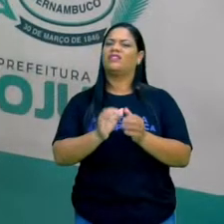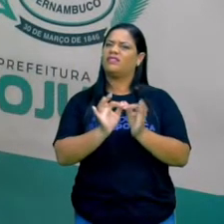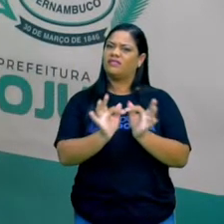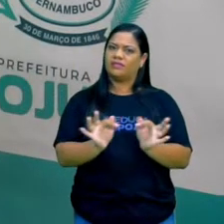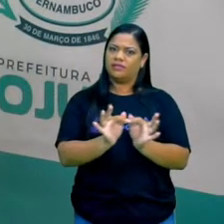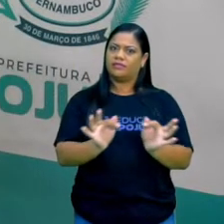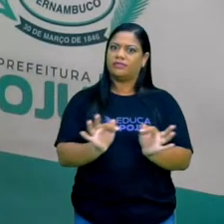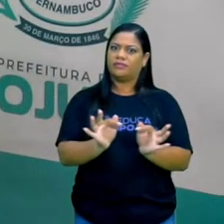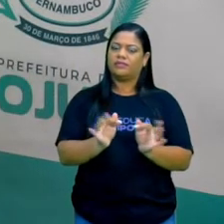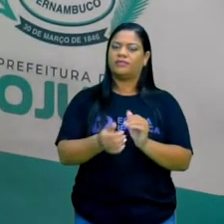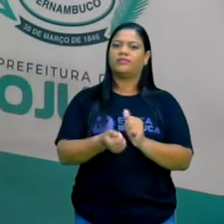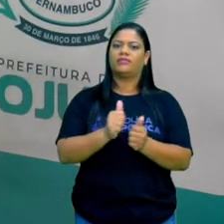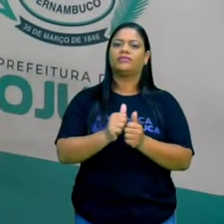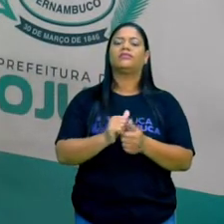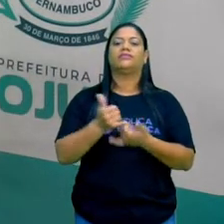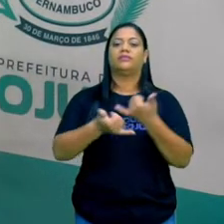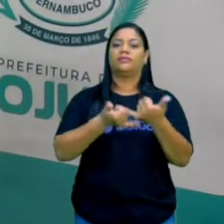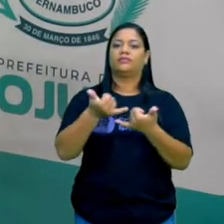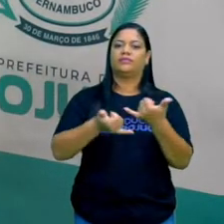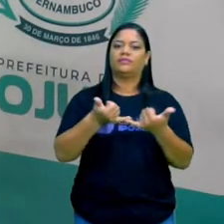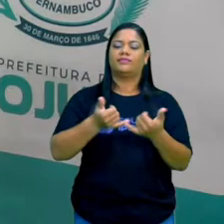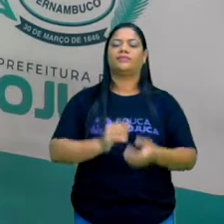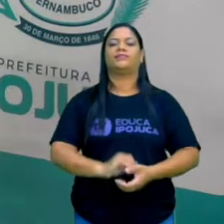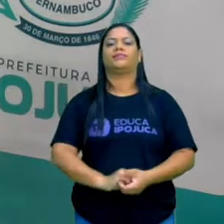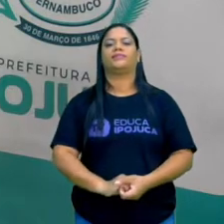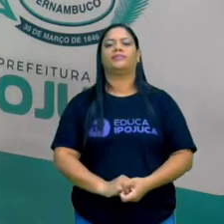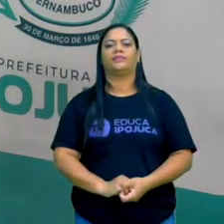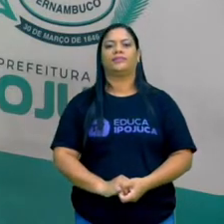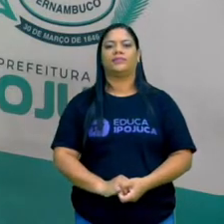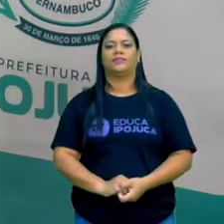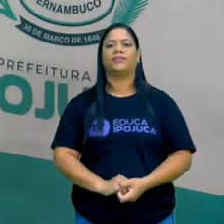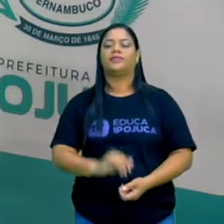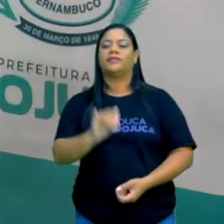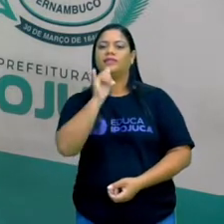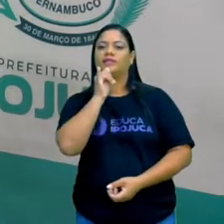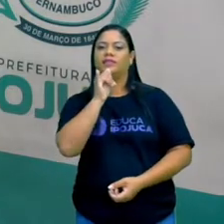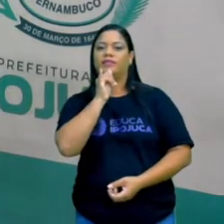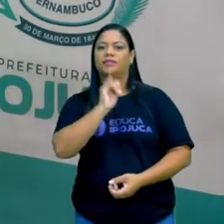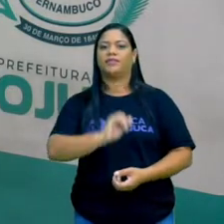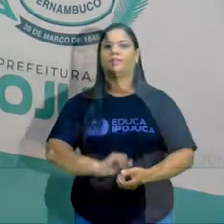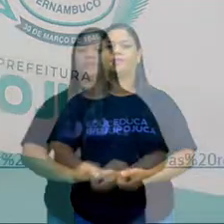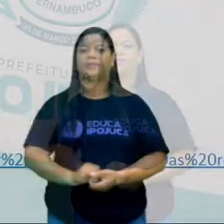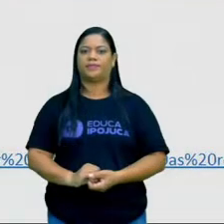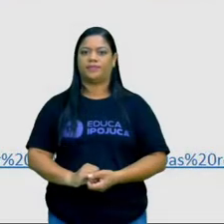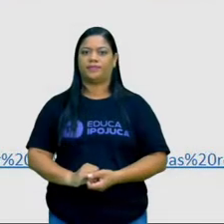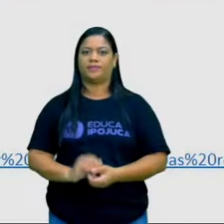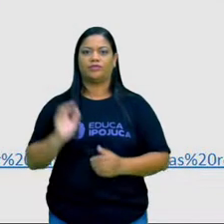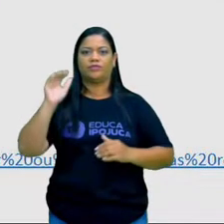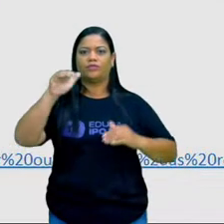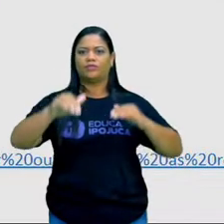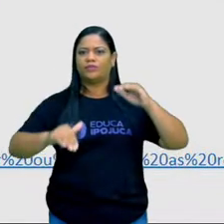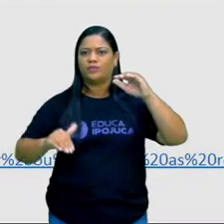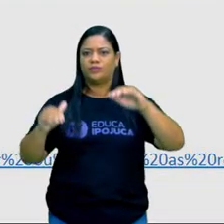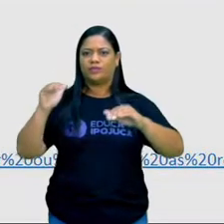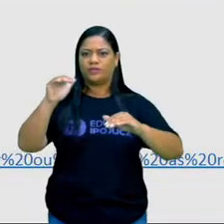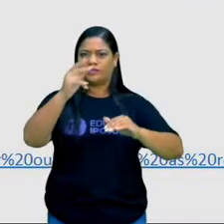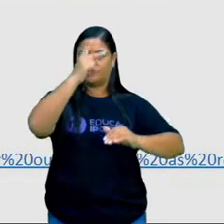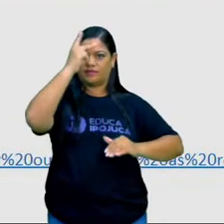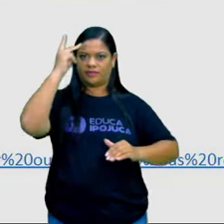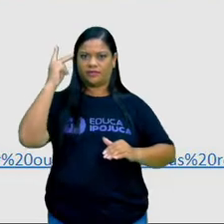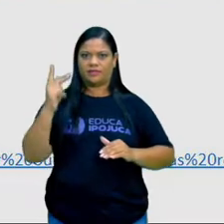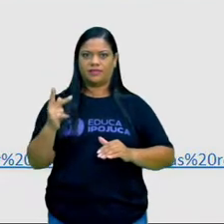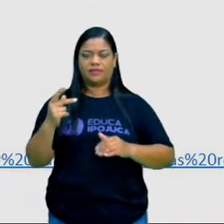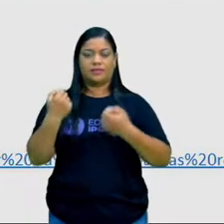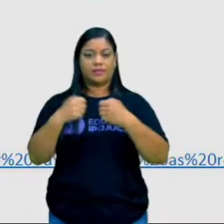simples, é mais para recreação. Por exemplo, na natação, os nadadores